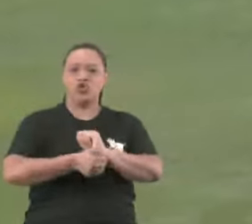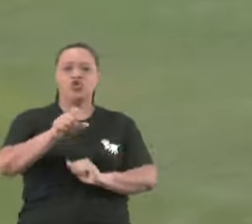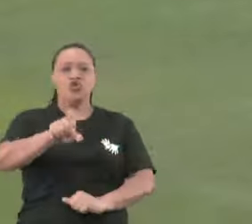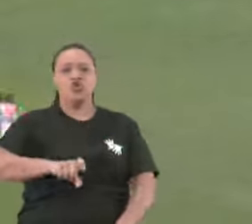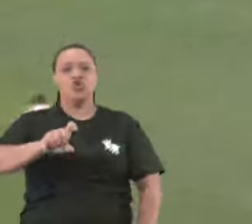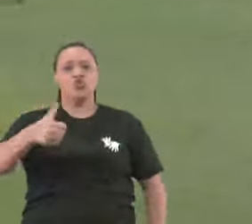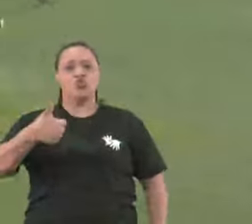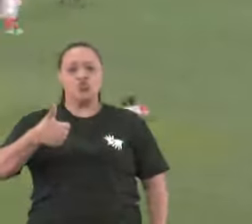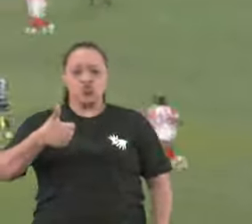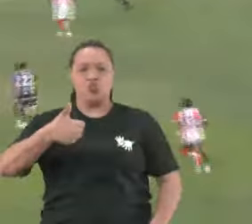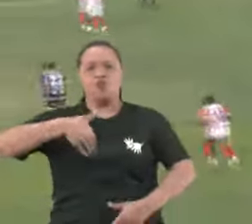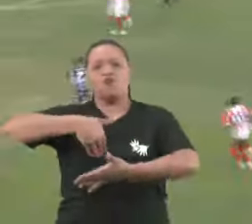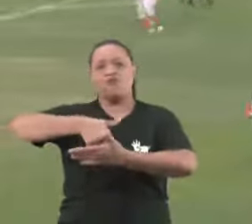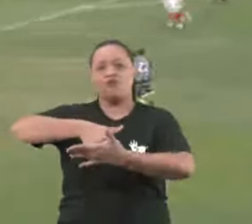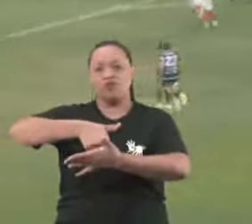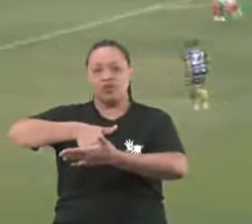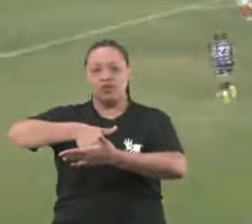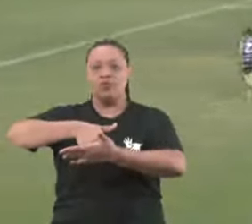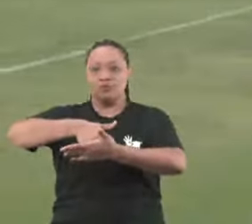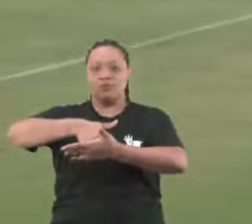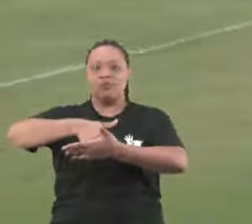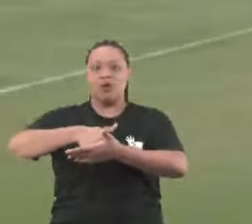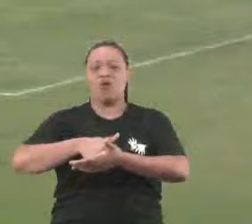Modalidade de futebol amador.